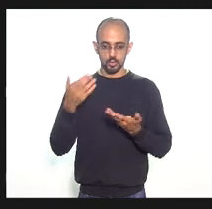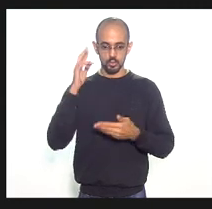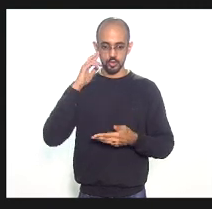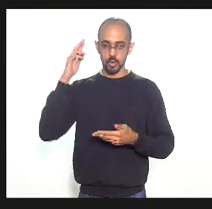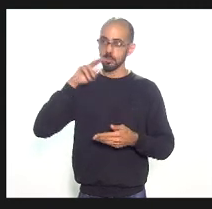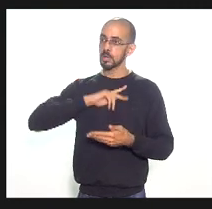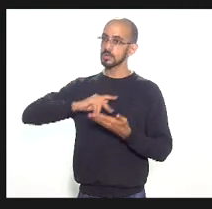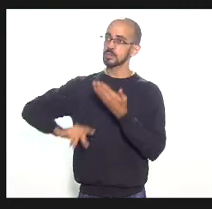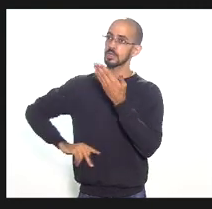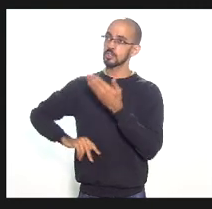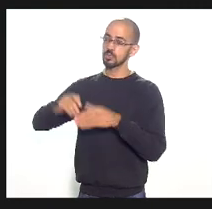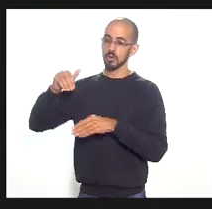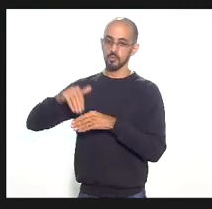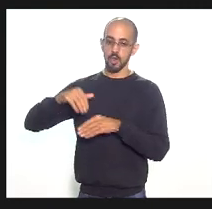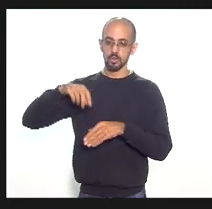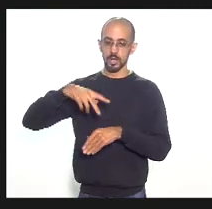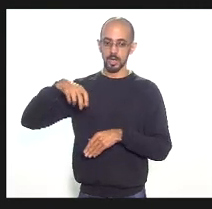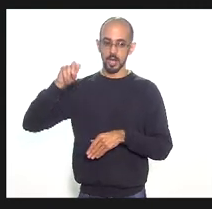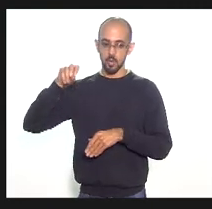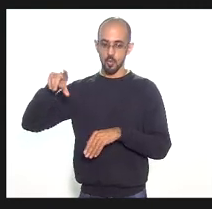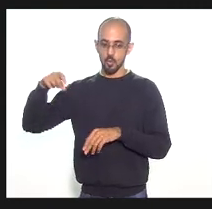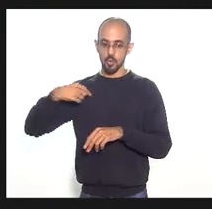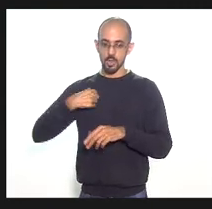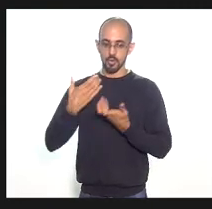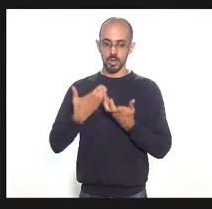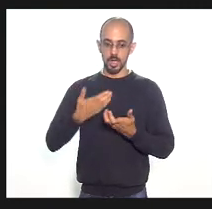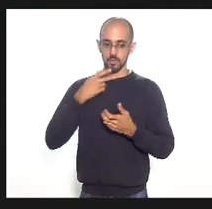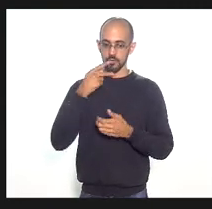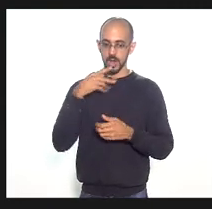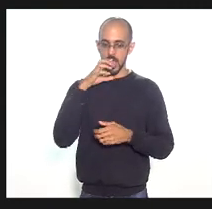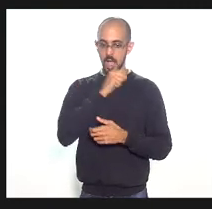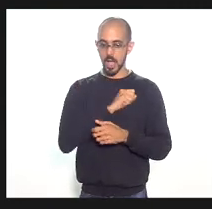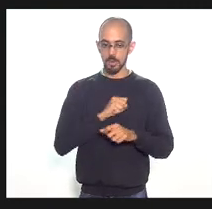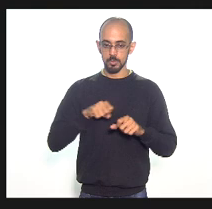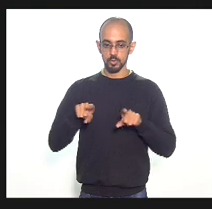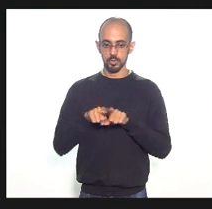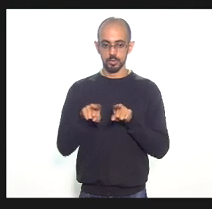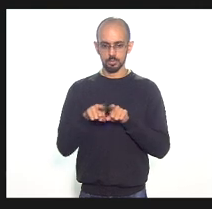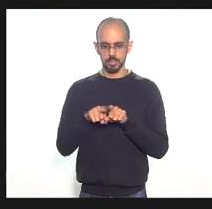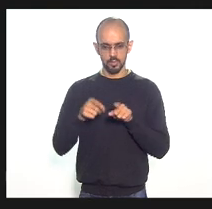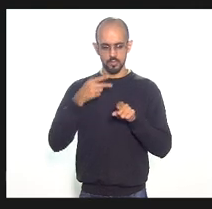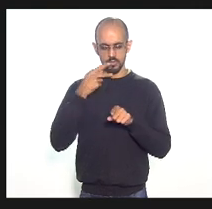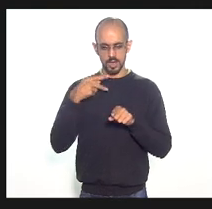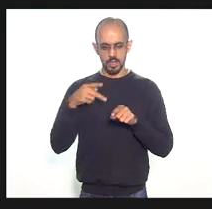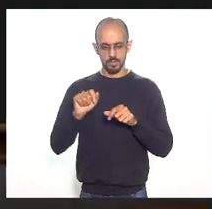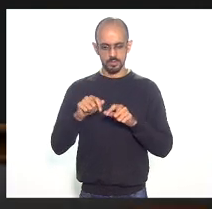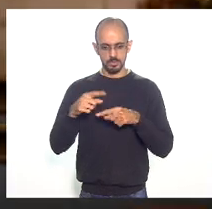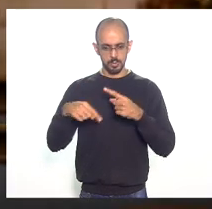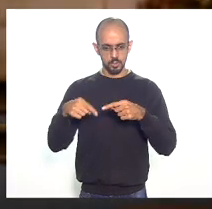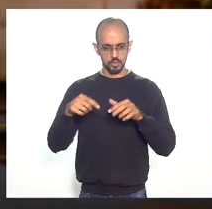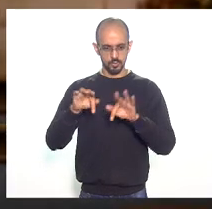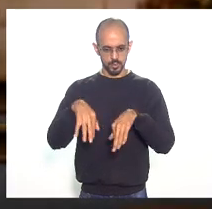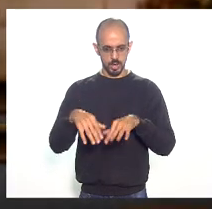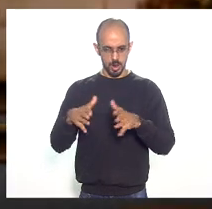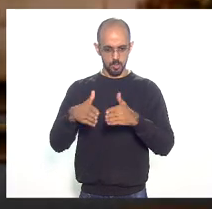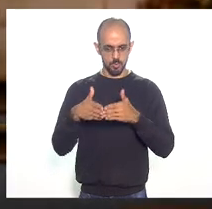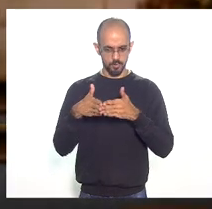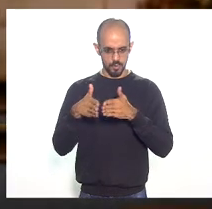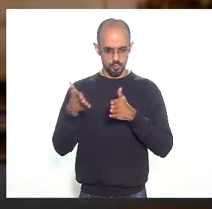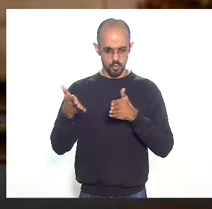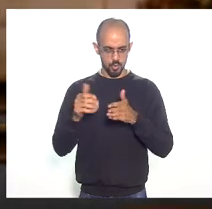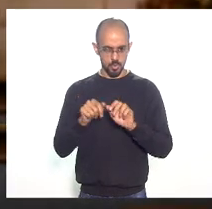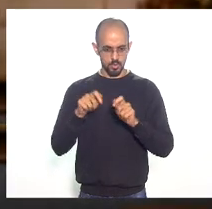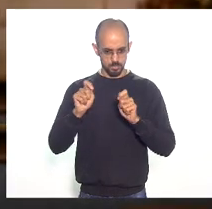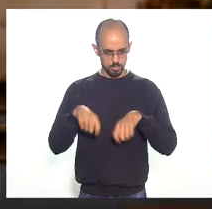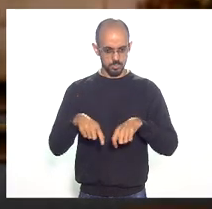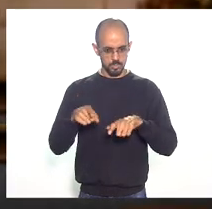voto é não e eu gostaria de rapidamente também discorrer um pouco sobre isso no final você vossa excelência poderá